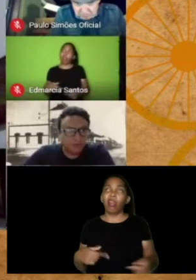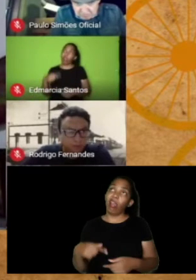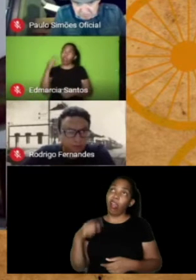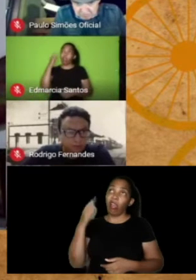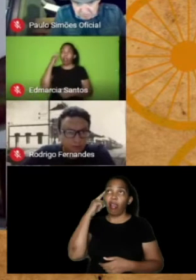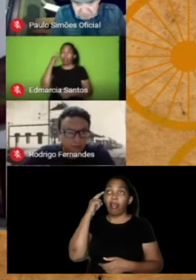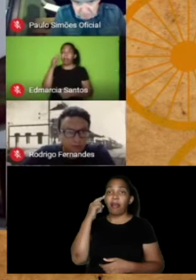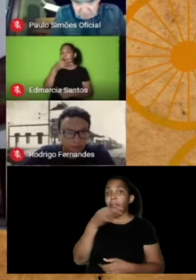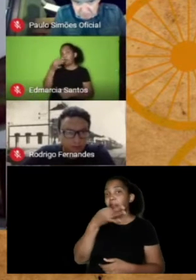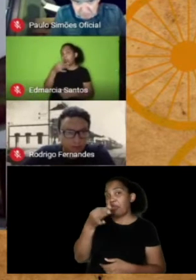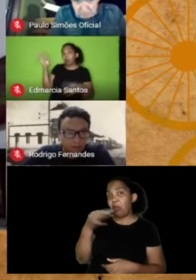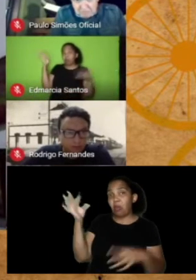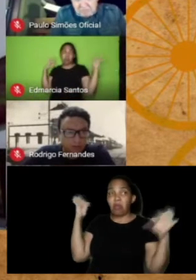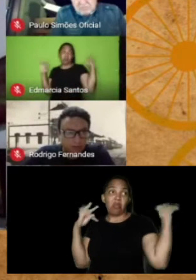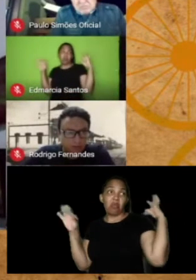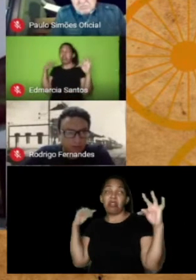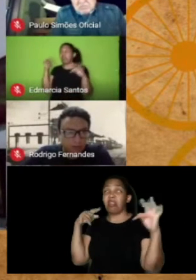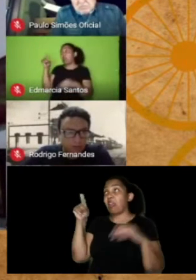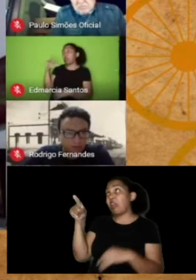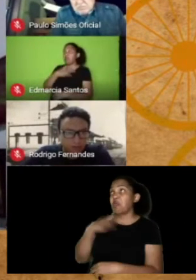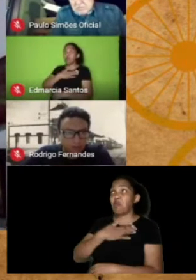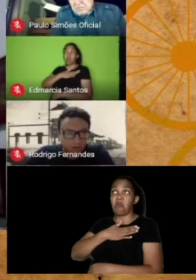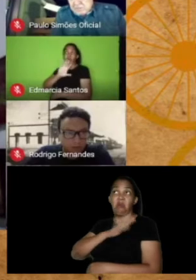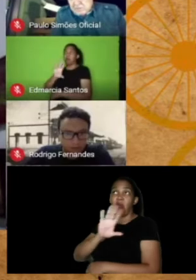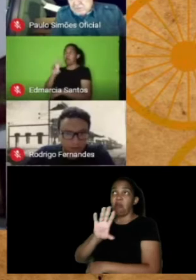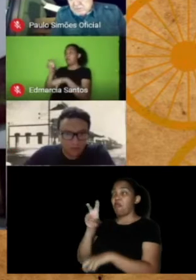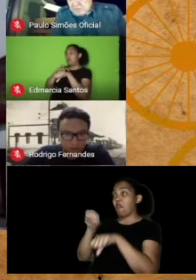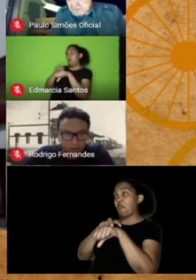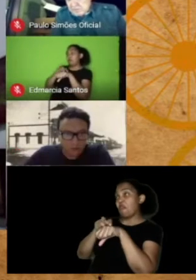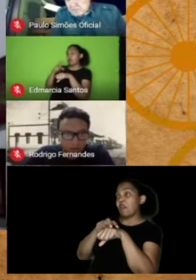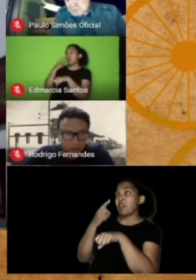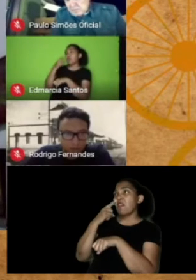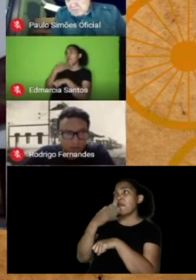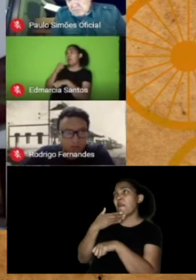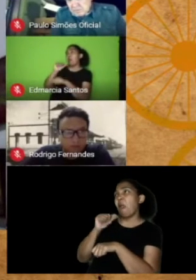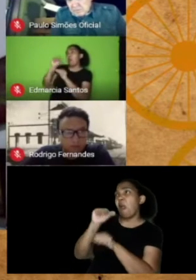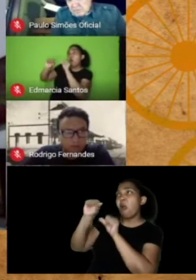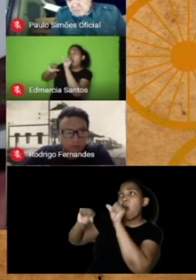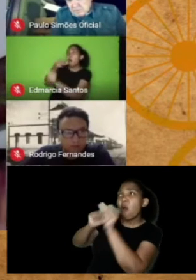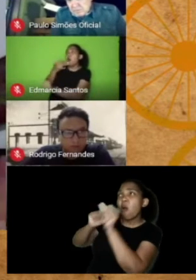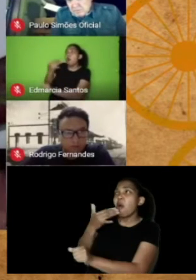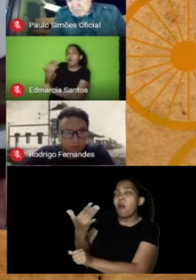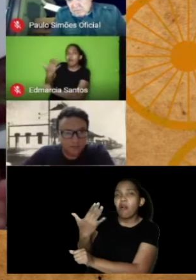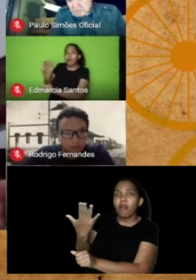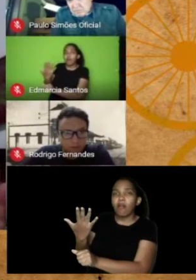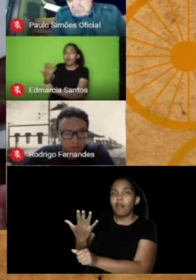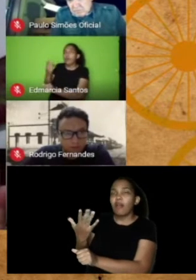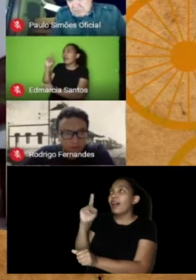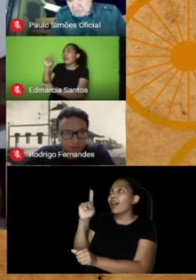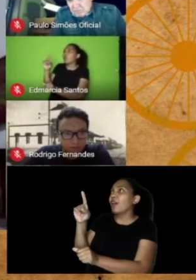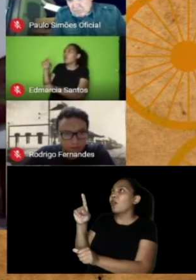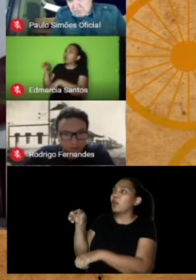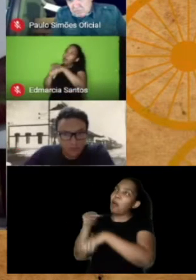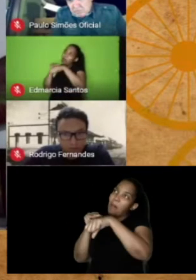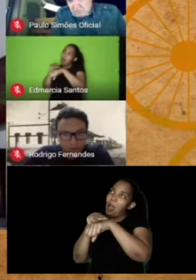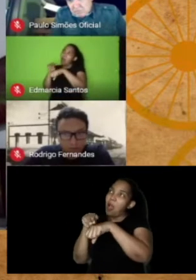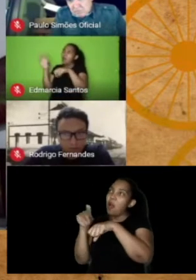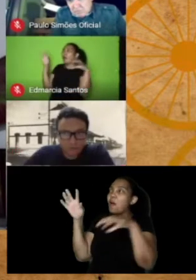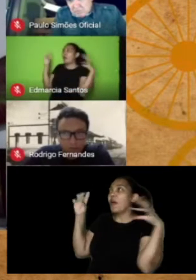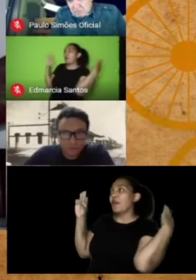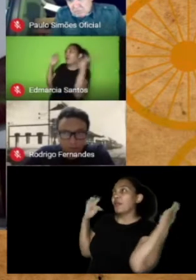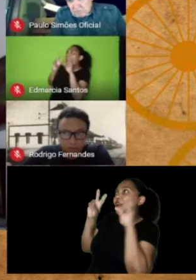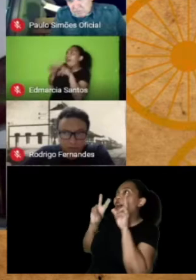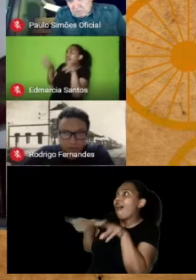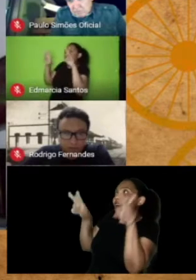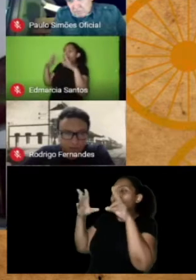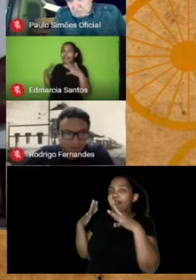legal. Será que não é melhor tirar o verde e colocar o marrom? Aí os turistas vão ficar mais alegres. Olha, você descaracteriza a